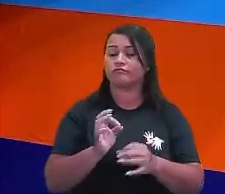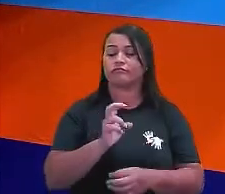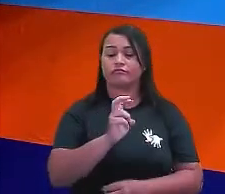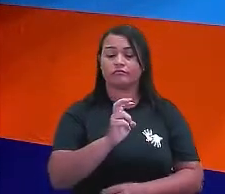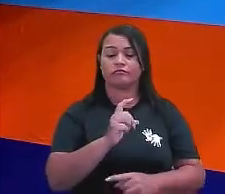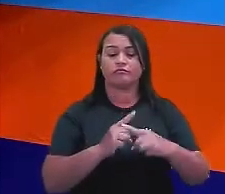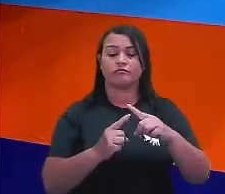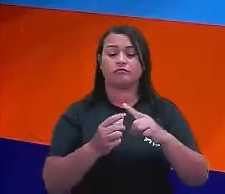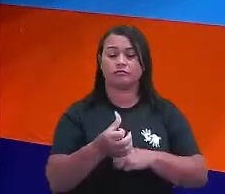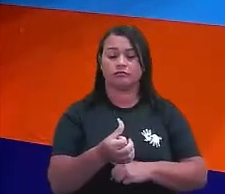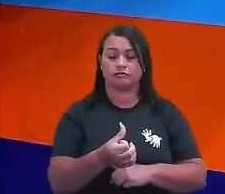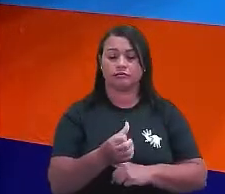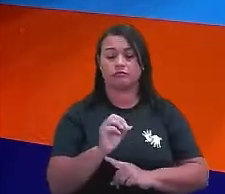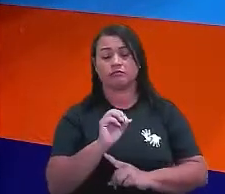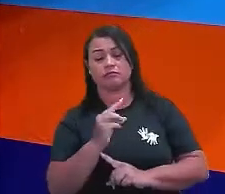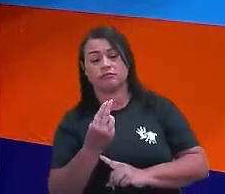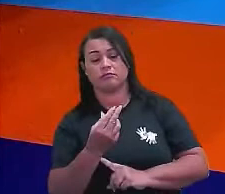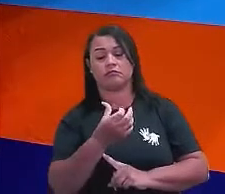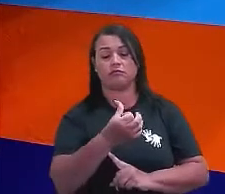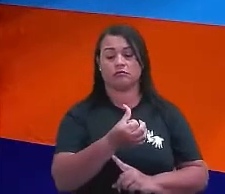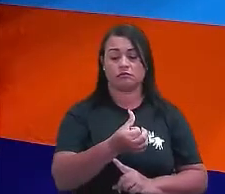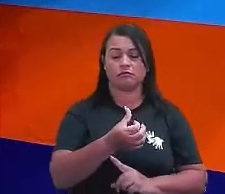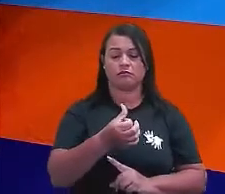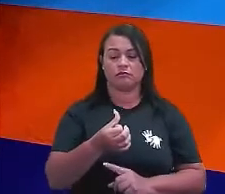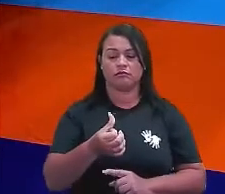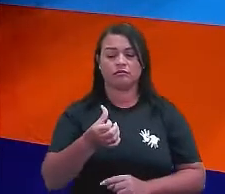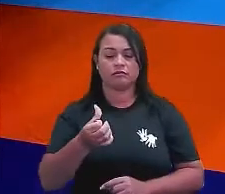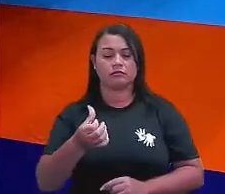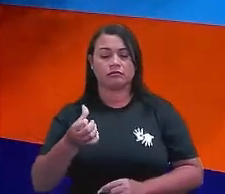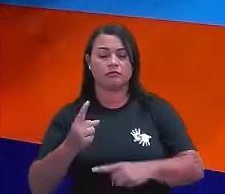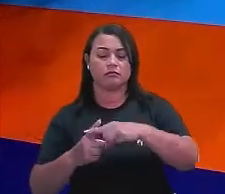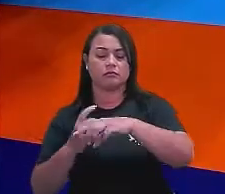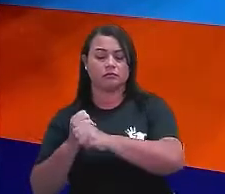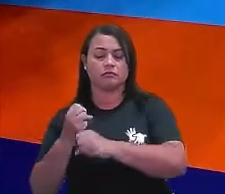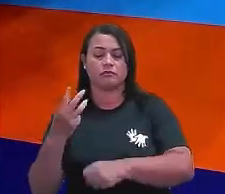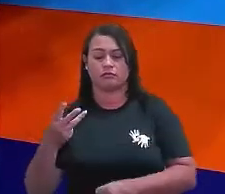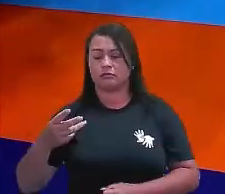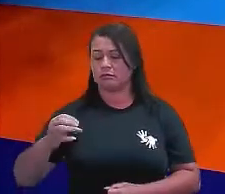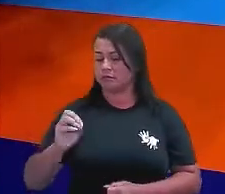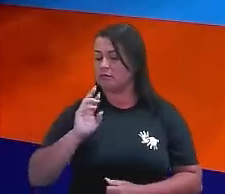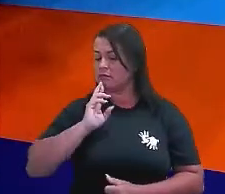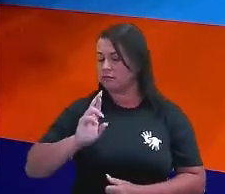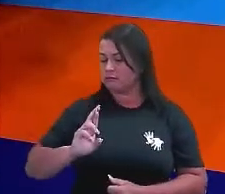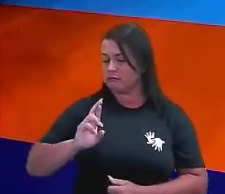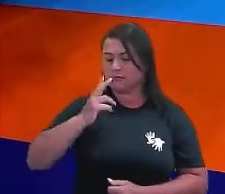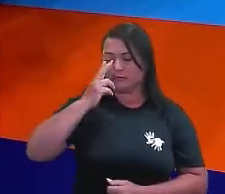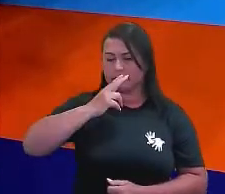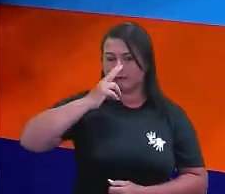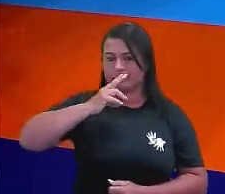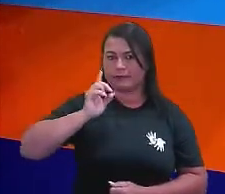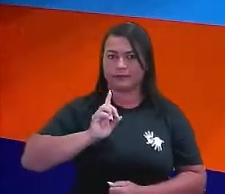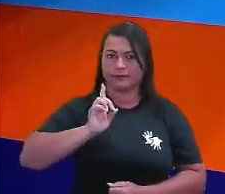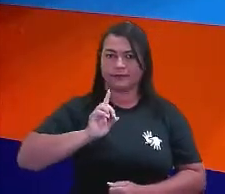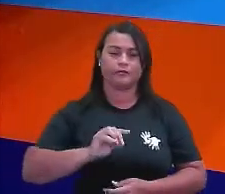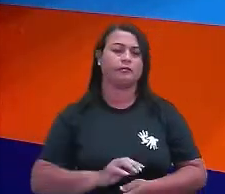vezes 6, ou 6 mais 6, mais 6, mais 6, que vai dar 30. Tá